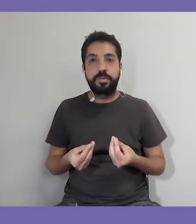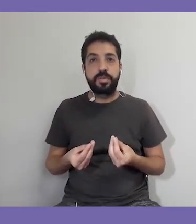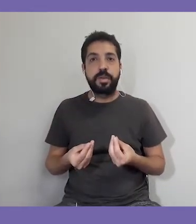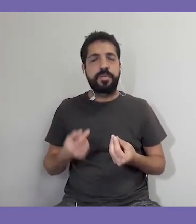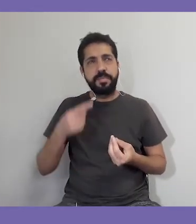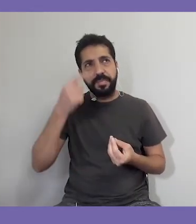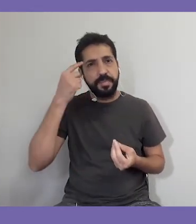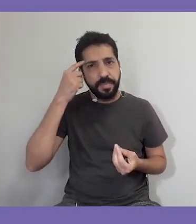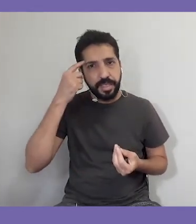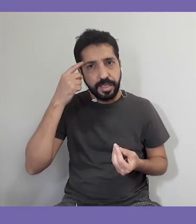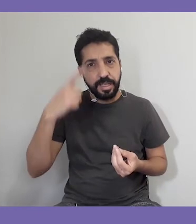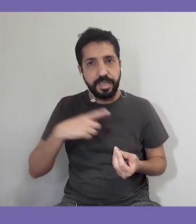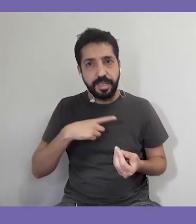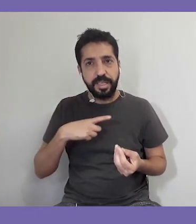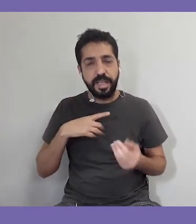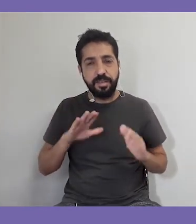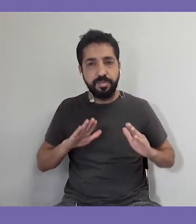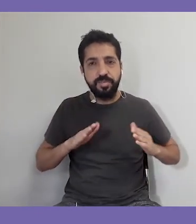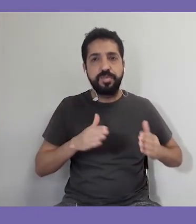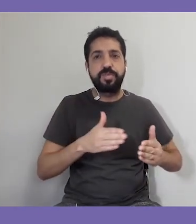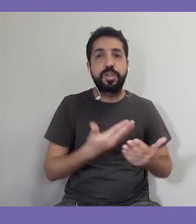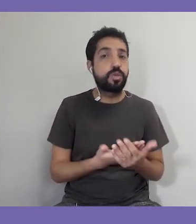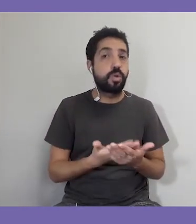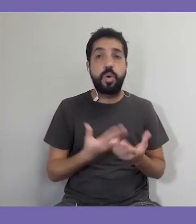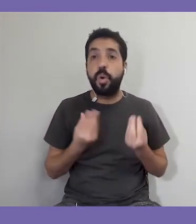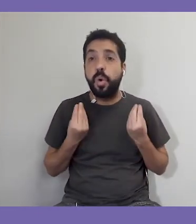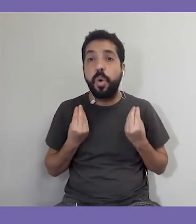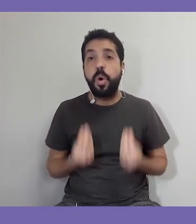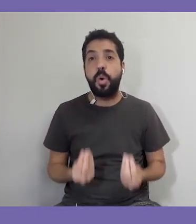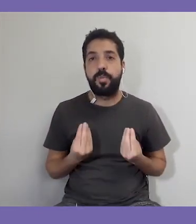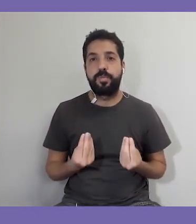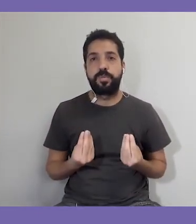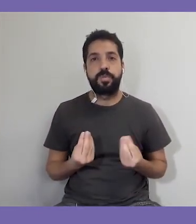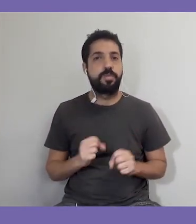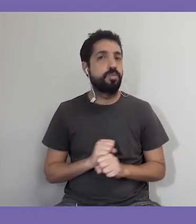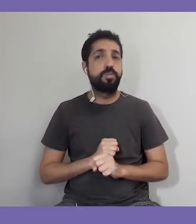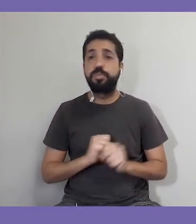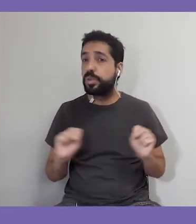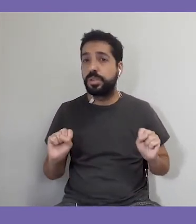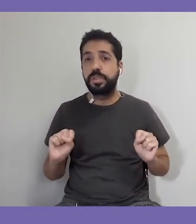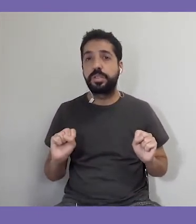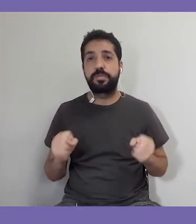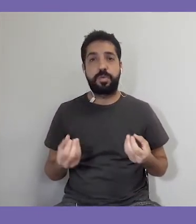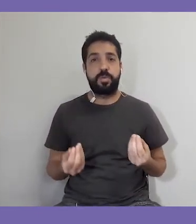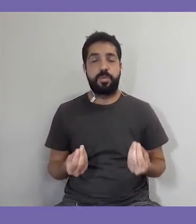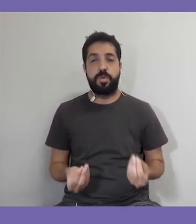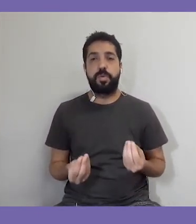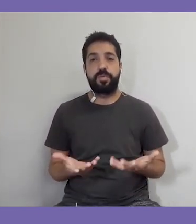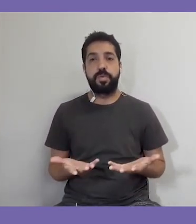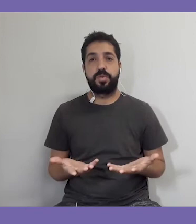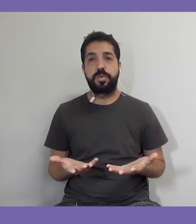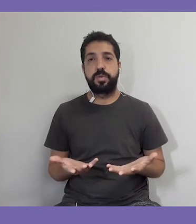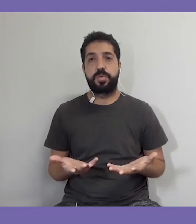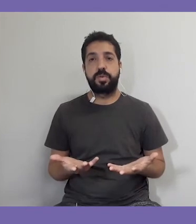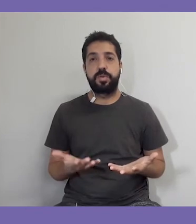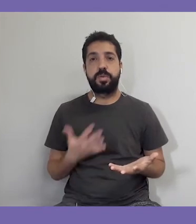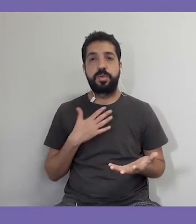de demanda, que a gente ainda vai se dedicar aos estudos? Não é possível. Como